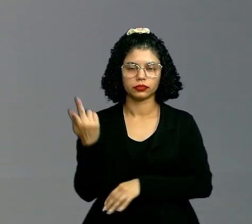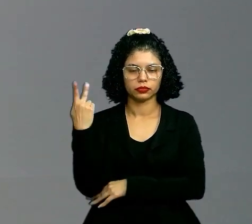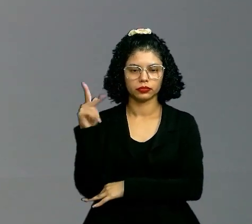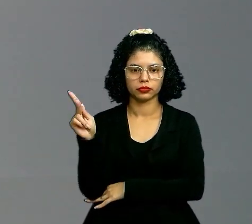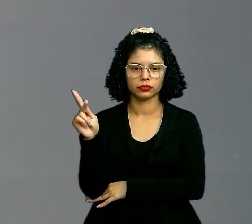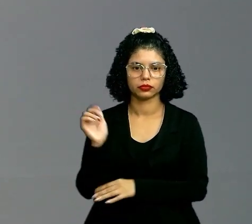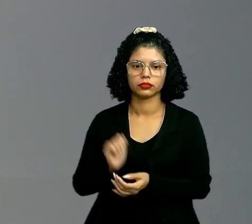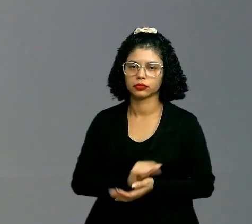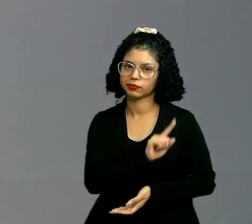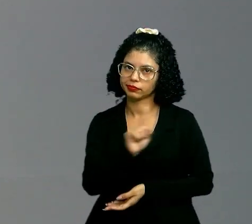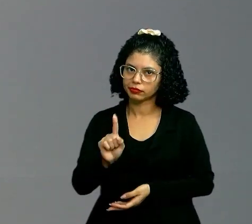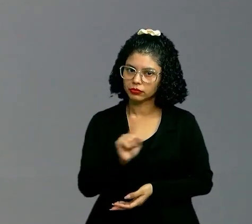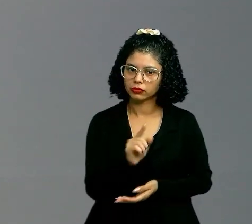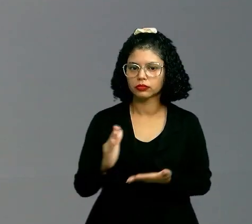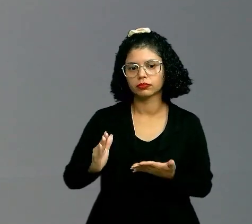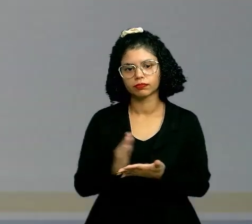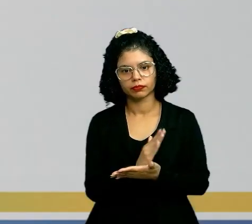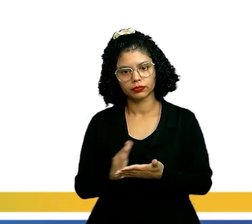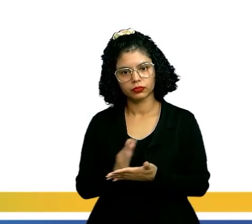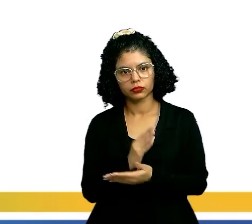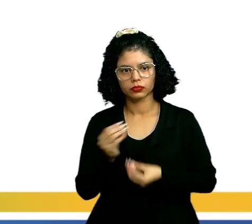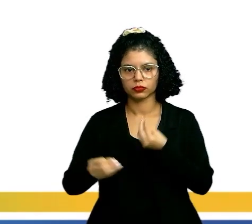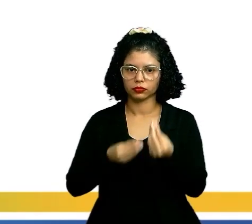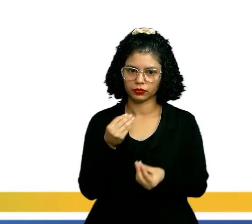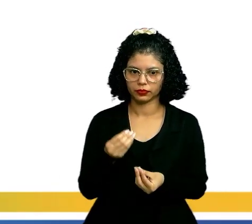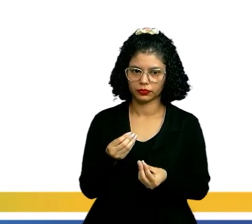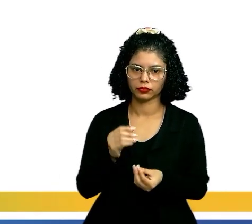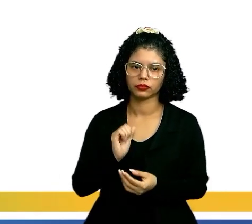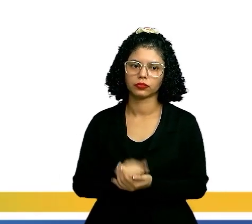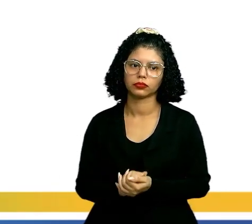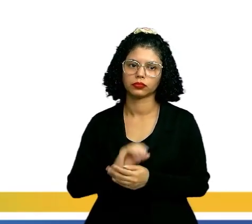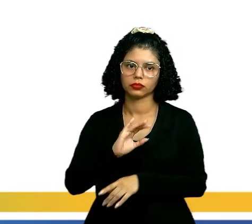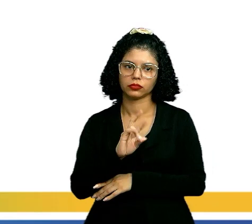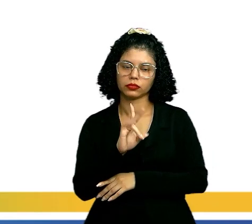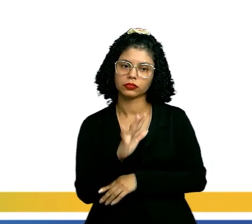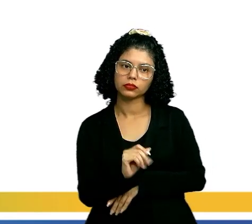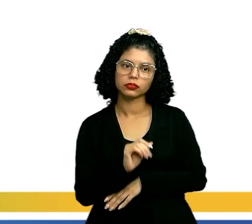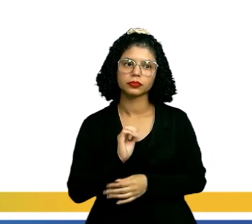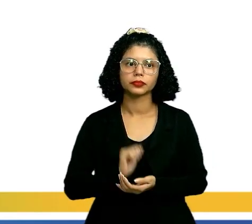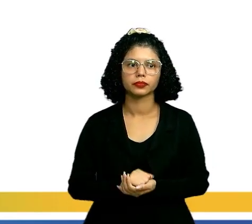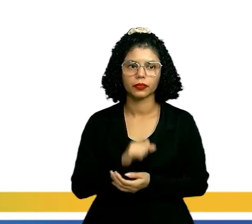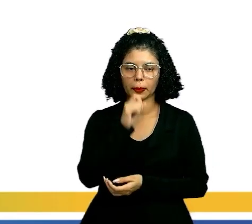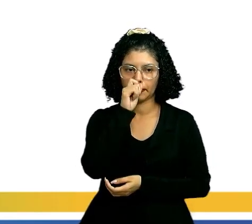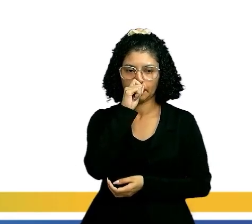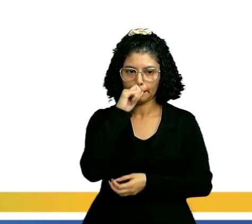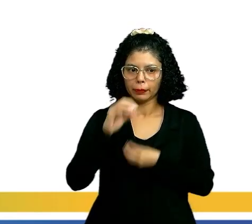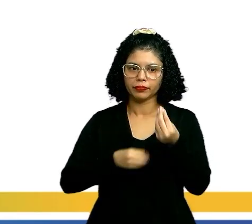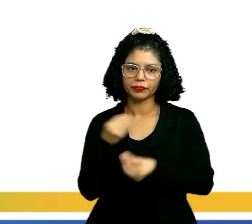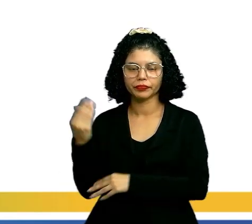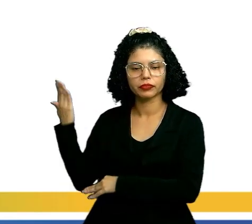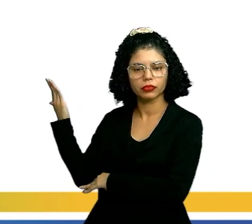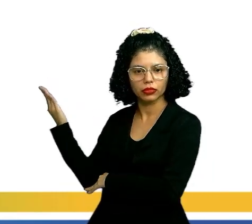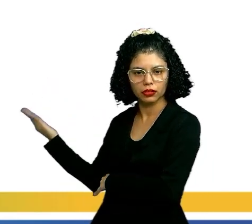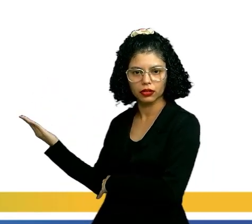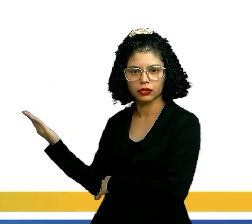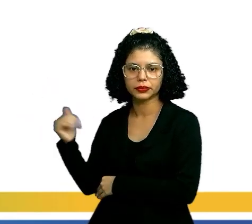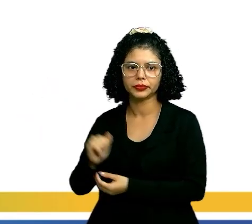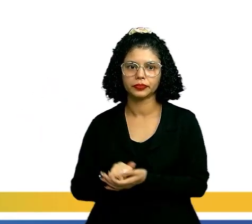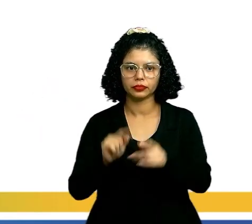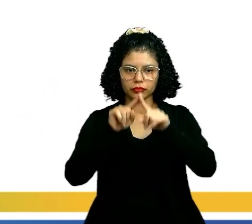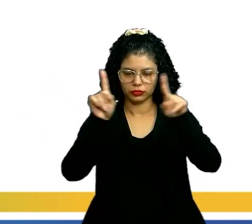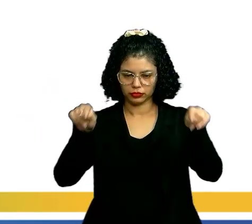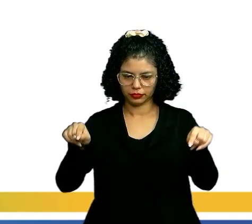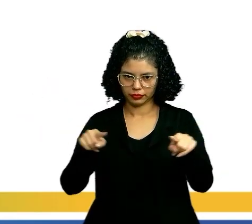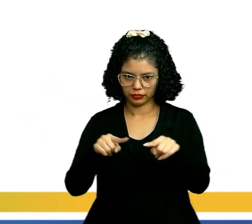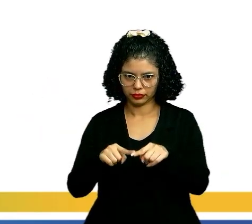período, né? E não algo como a obra de Vicente do Rego, ali com formas mais